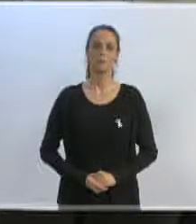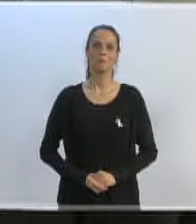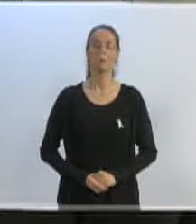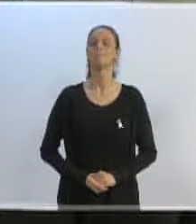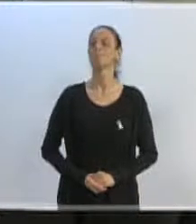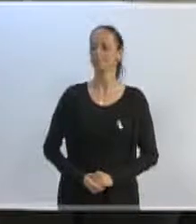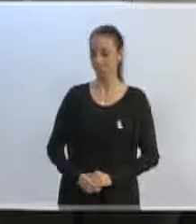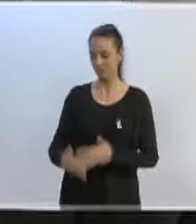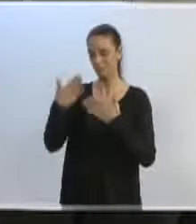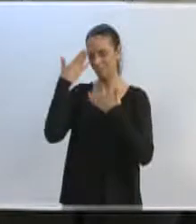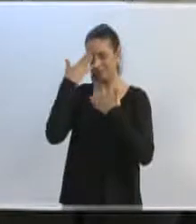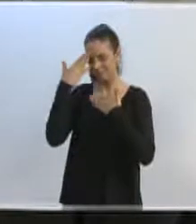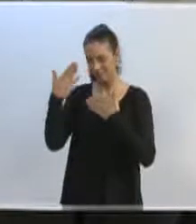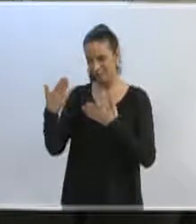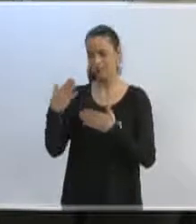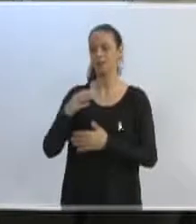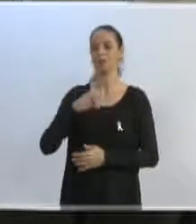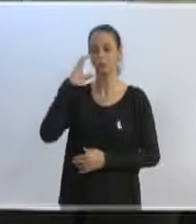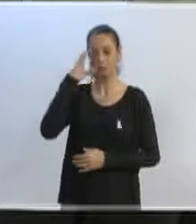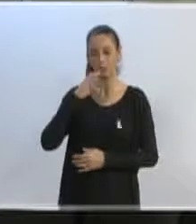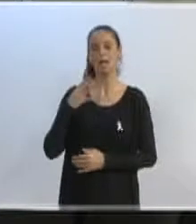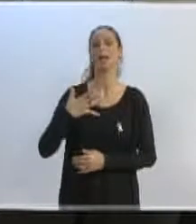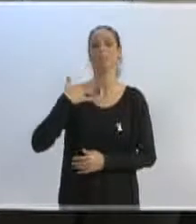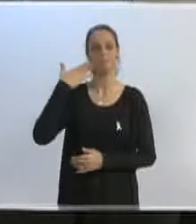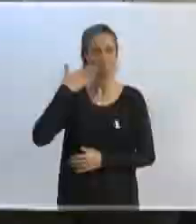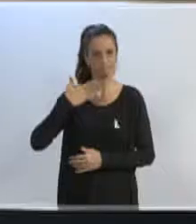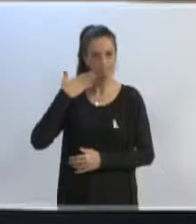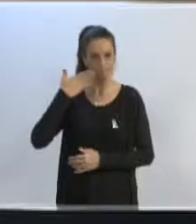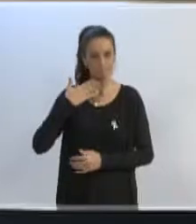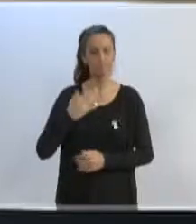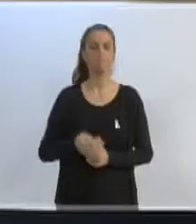Muito obrigado pelas palavras, Charles.